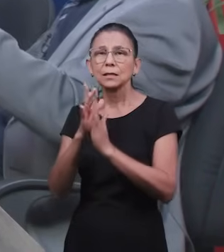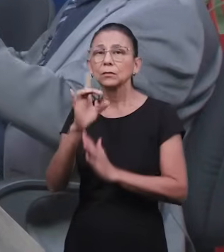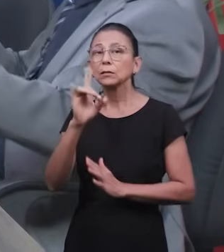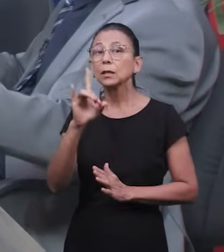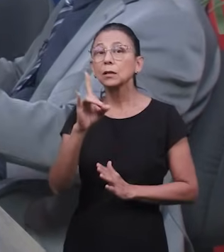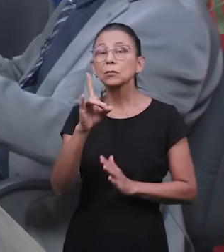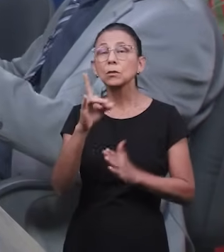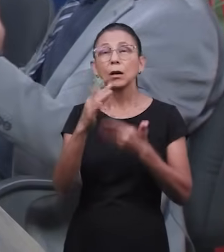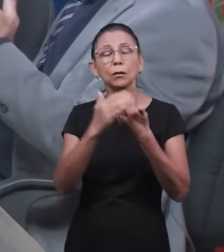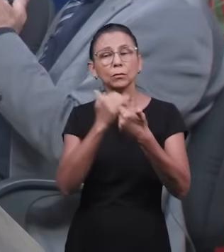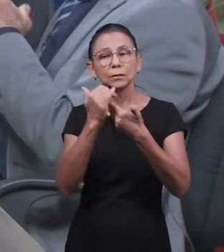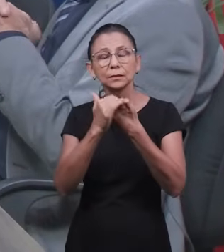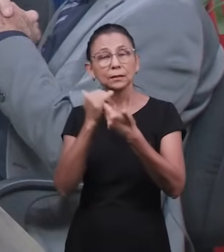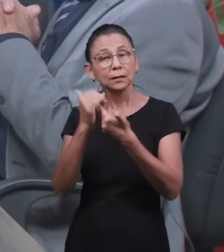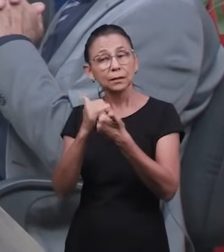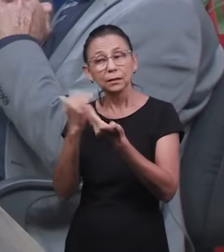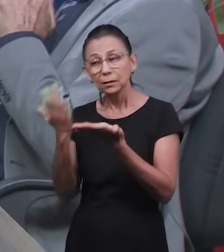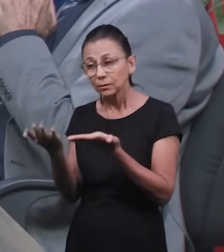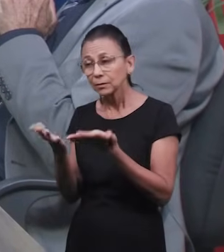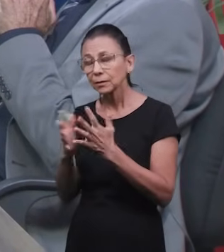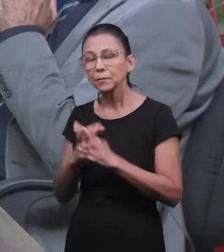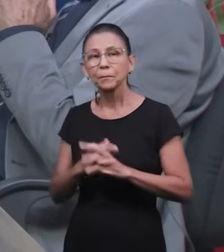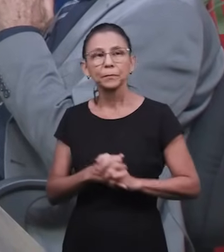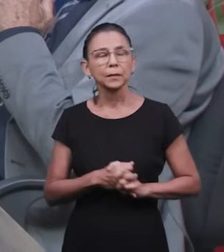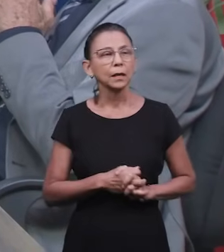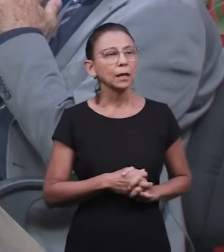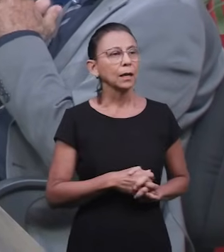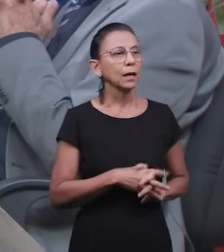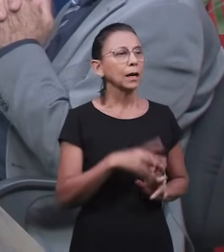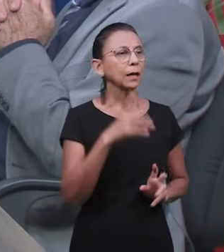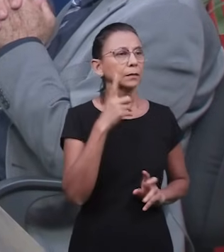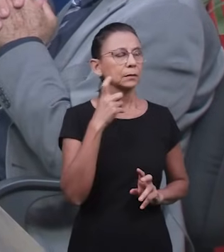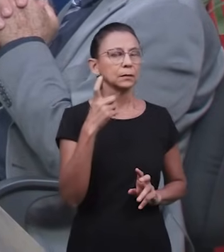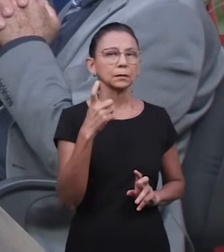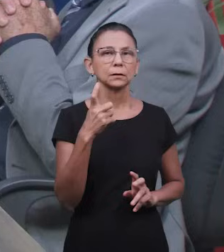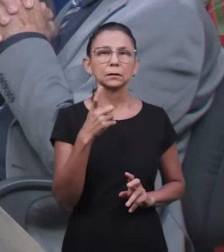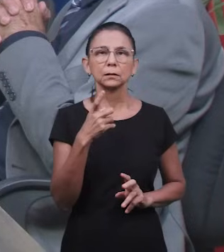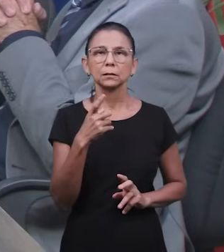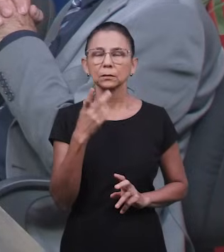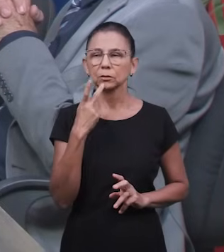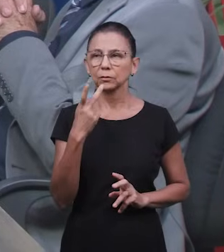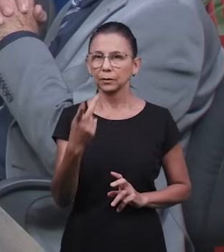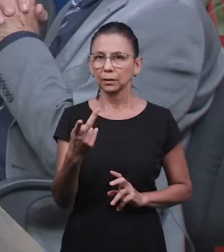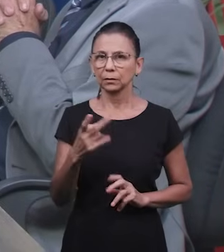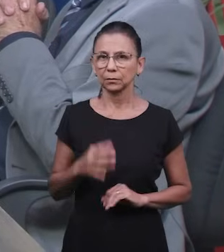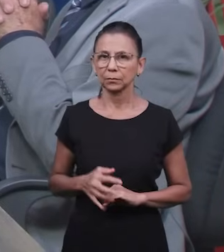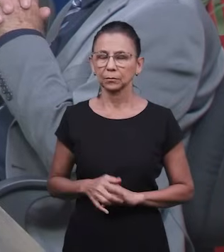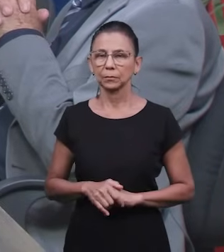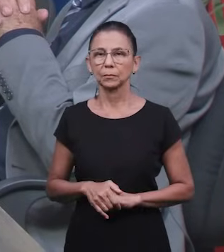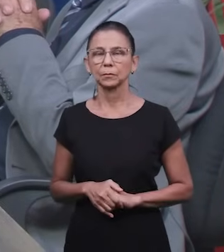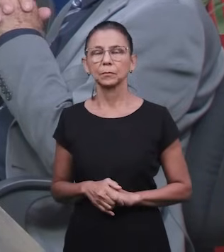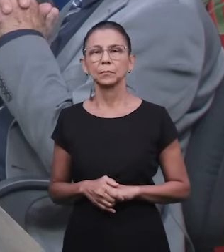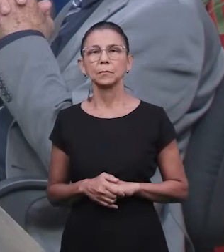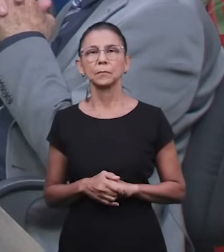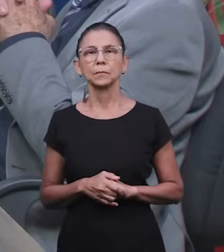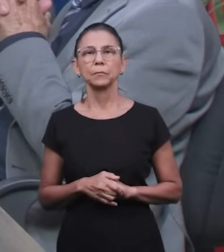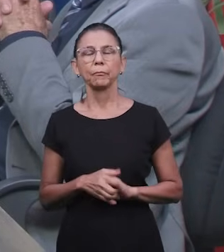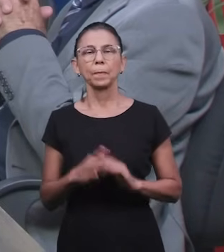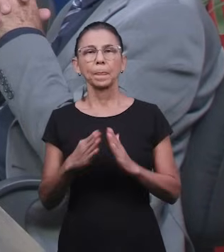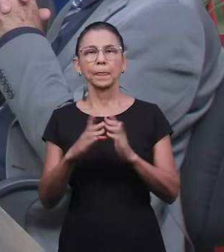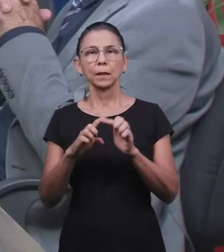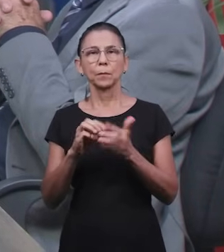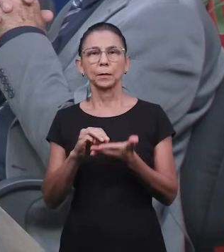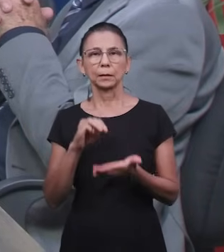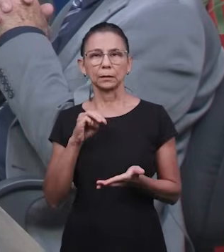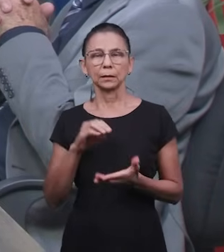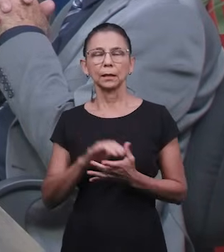sobre isso, aquilo. Então, Pastor João, é interessante o senhor dizer isso, que os irmãos que fazem parte da nossa igreja,